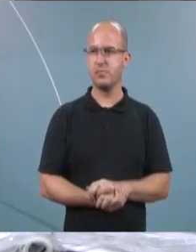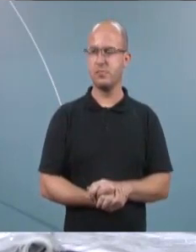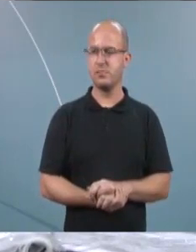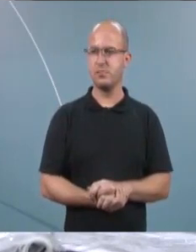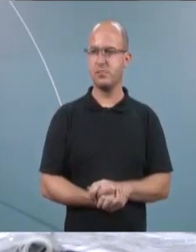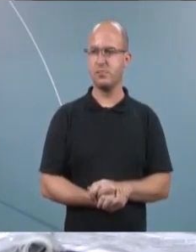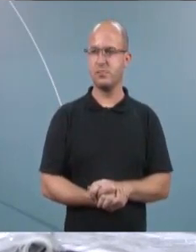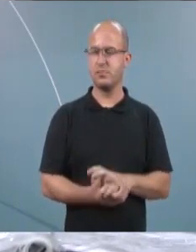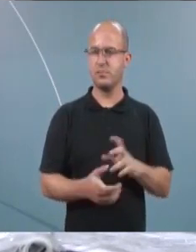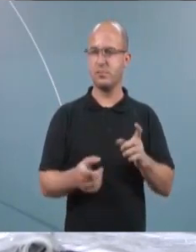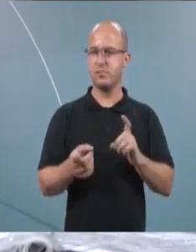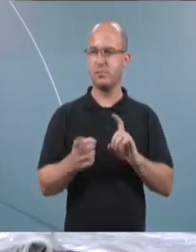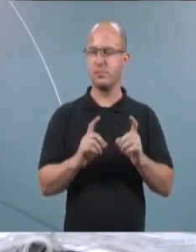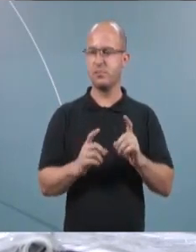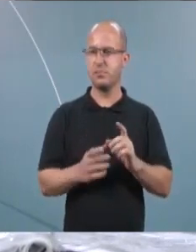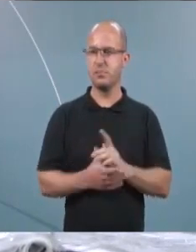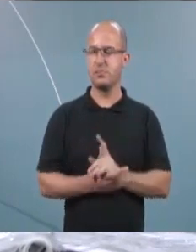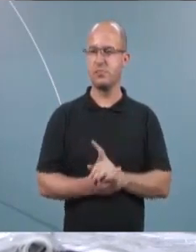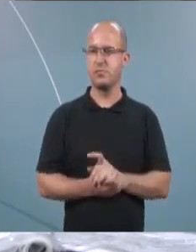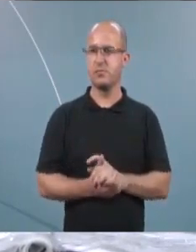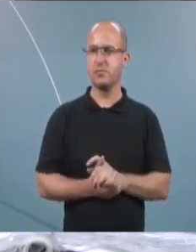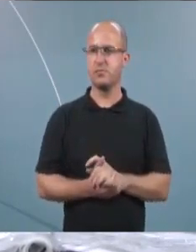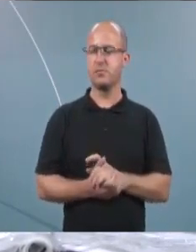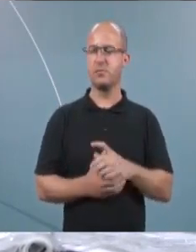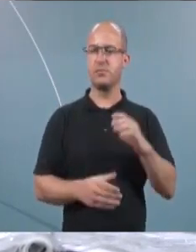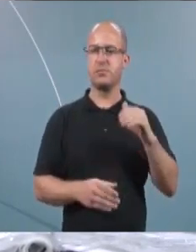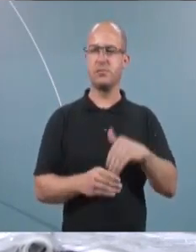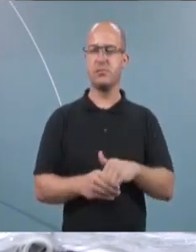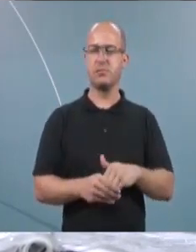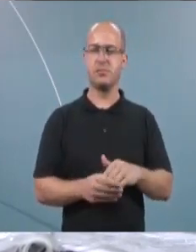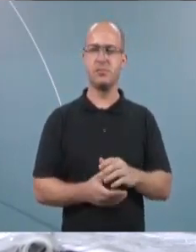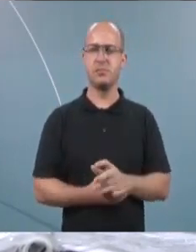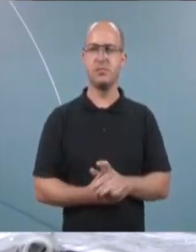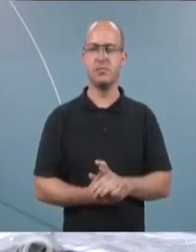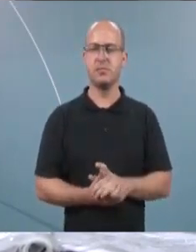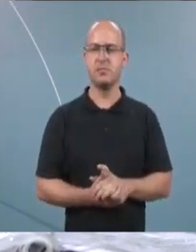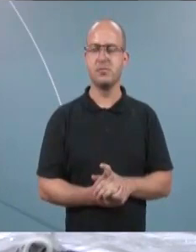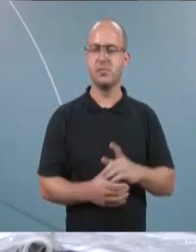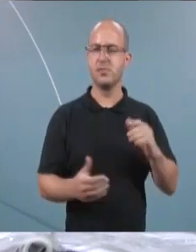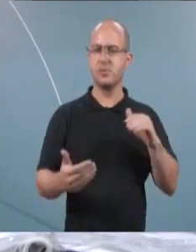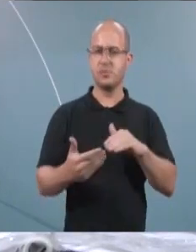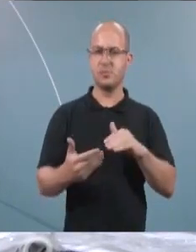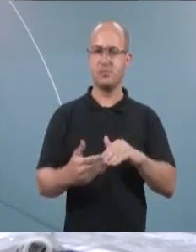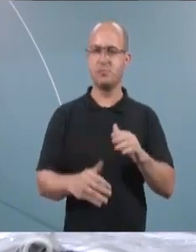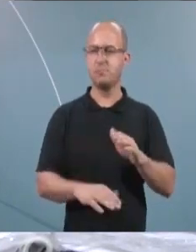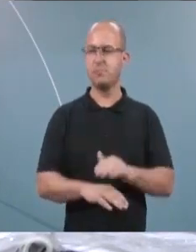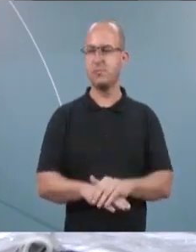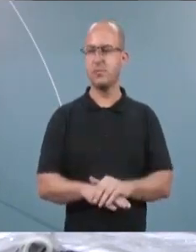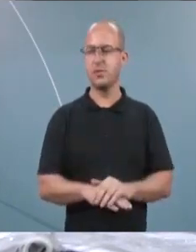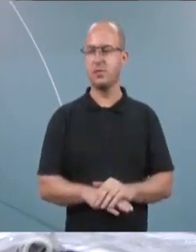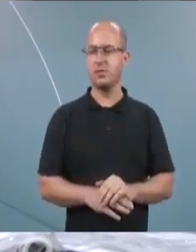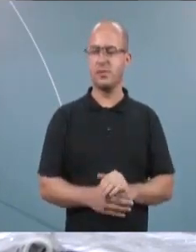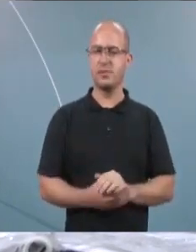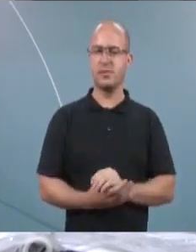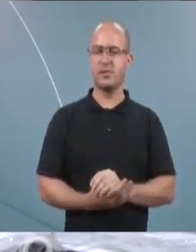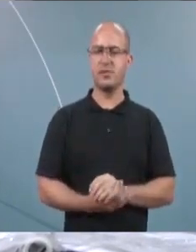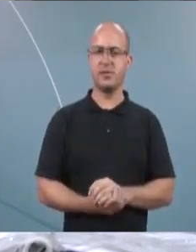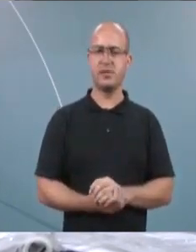setor em discussão em votação aqueles que concordam permaneça Como